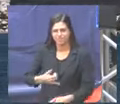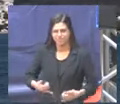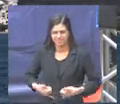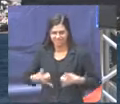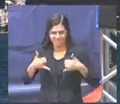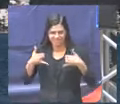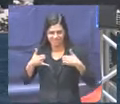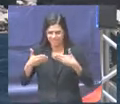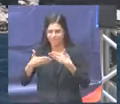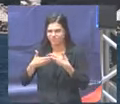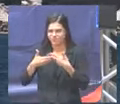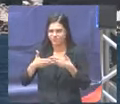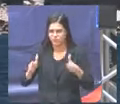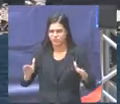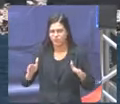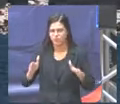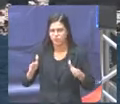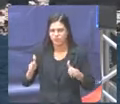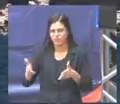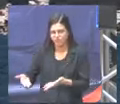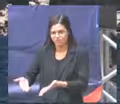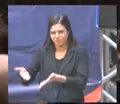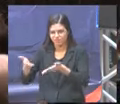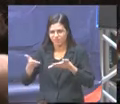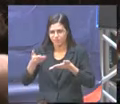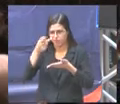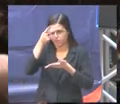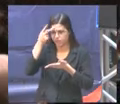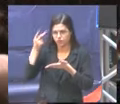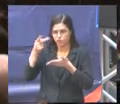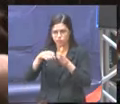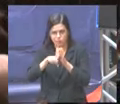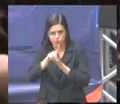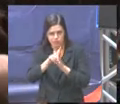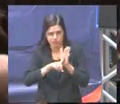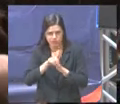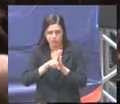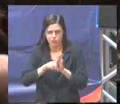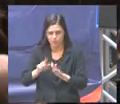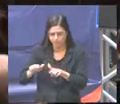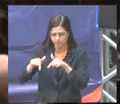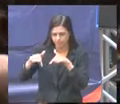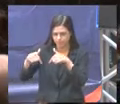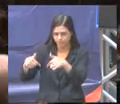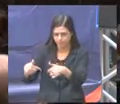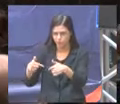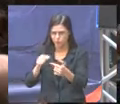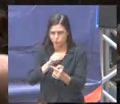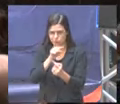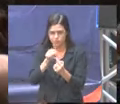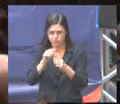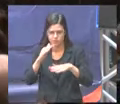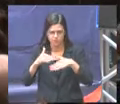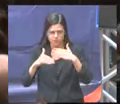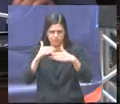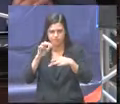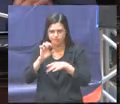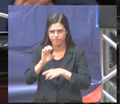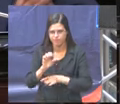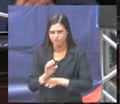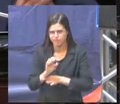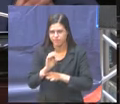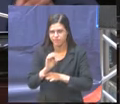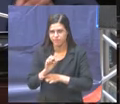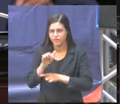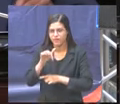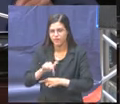abrir suas portas para receber grandes nomes que estudam e atuam em prol do desenvolvimento do nosso Estado.